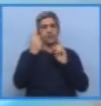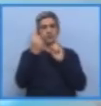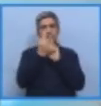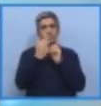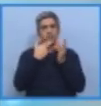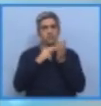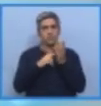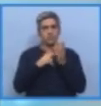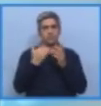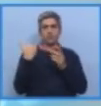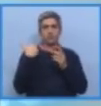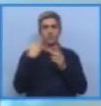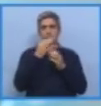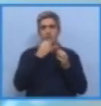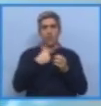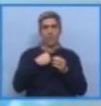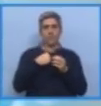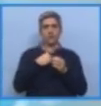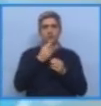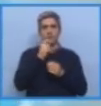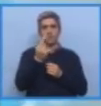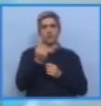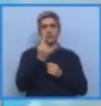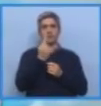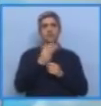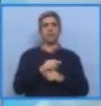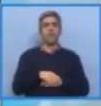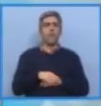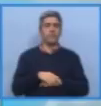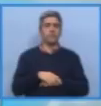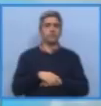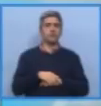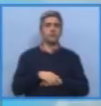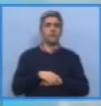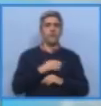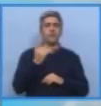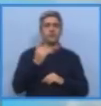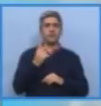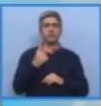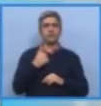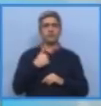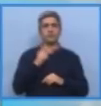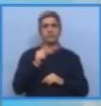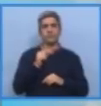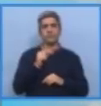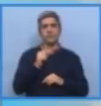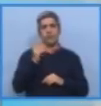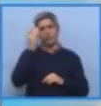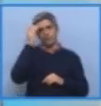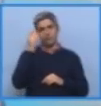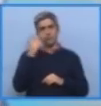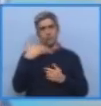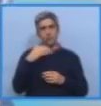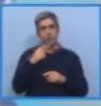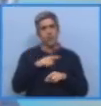concreta, que me interpela, que me fala, que me dirige a sua palavra. E o segundo elemento que Tomé me sugere, e que eu acho que é de uma